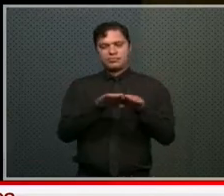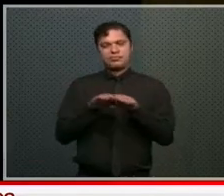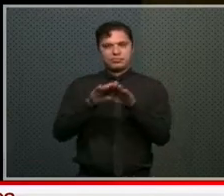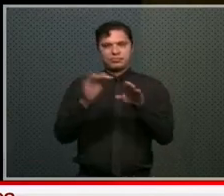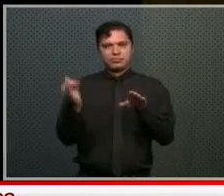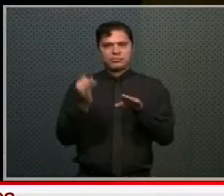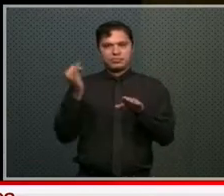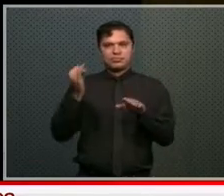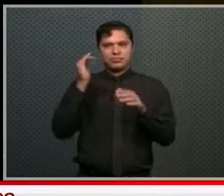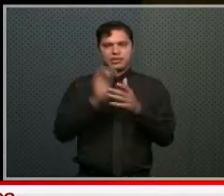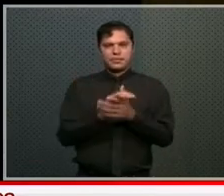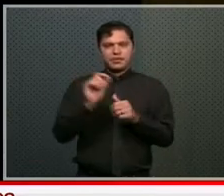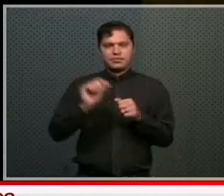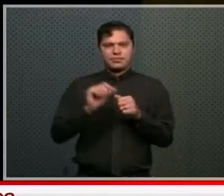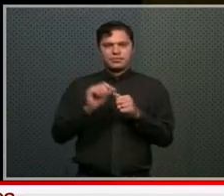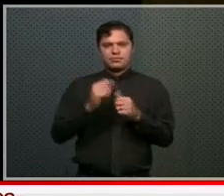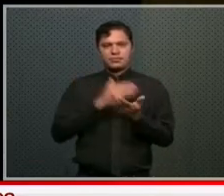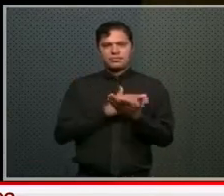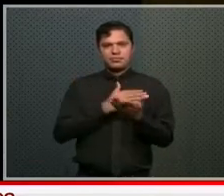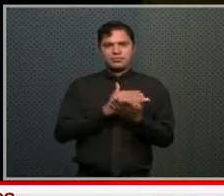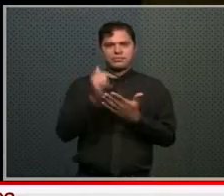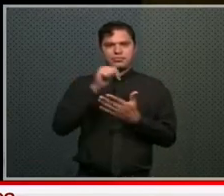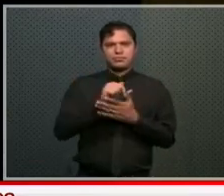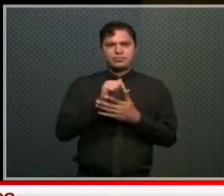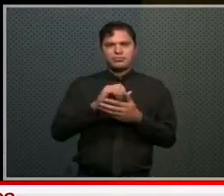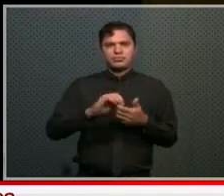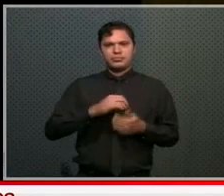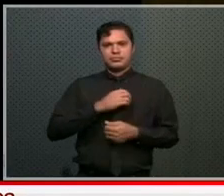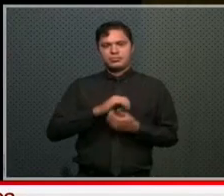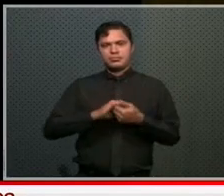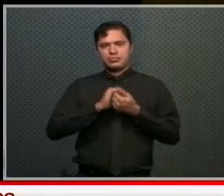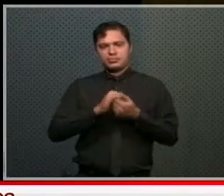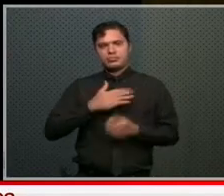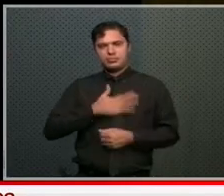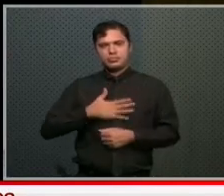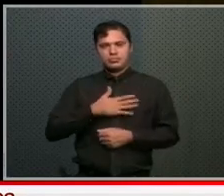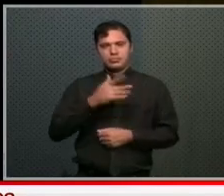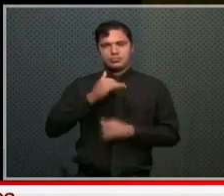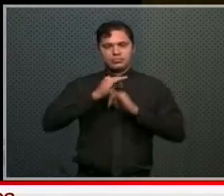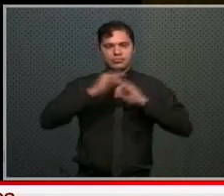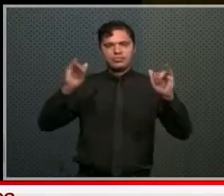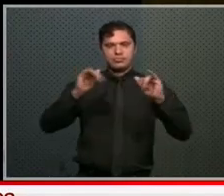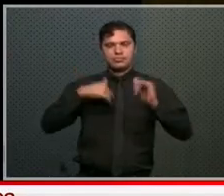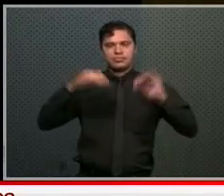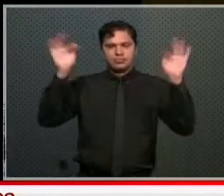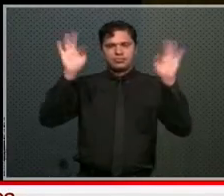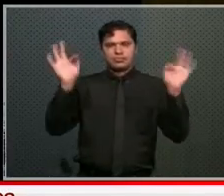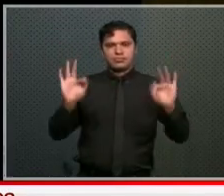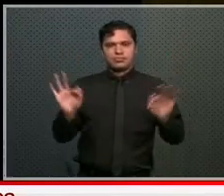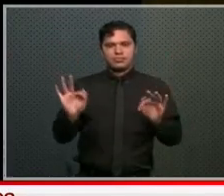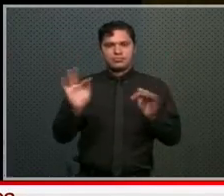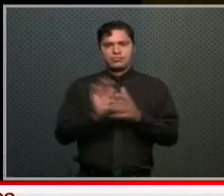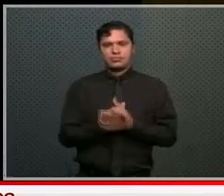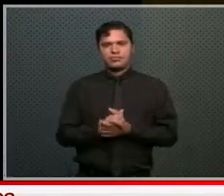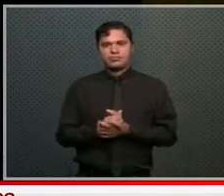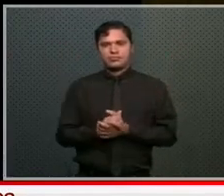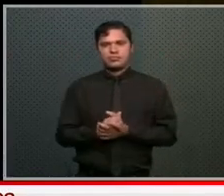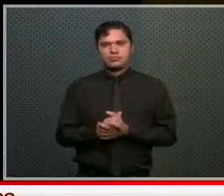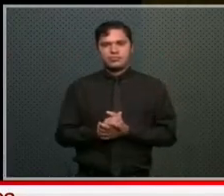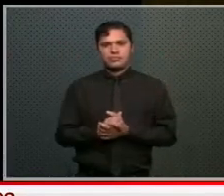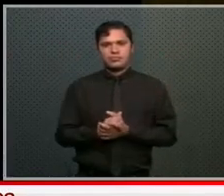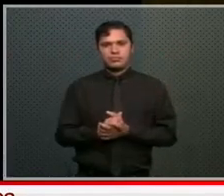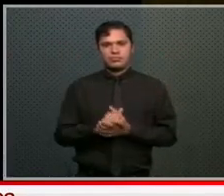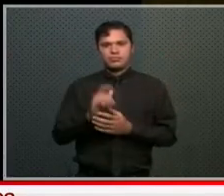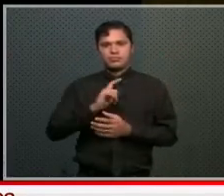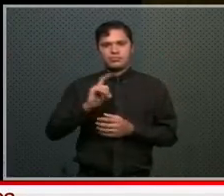de importância mas eu quero iniciar saudade dizendo da minha felicidade Presidente Xavier pelo conosco aqui nessa